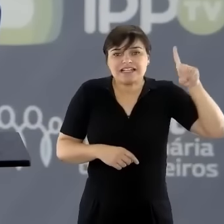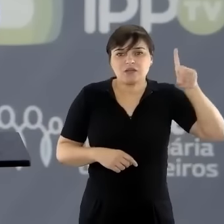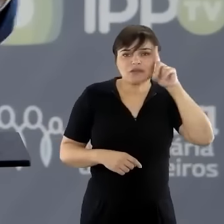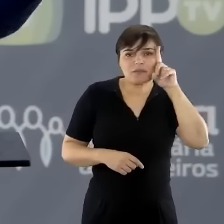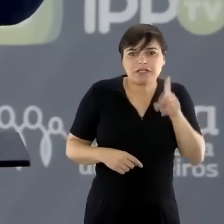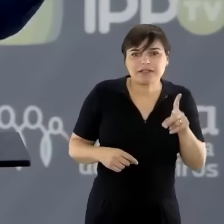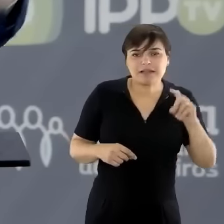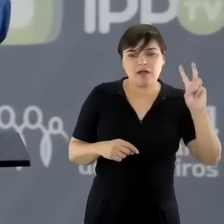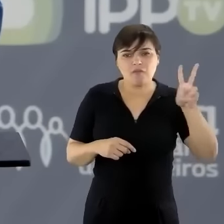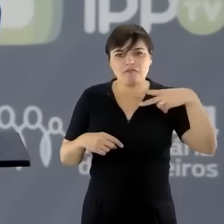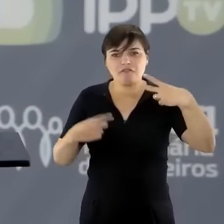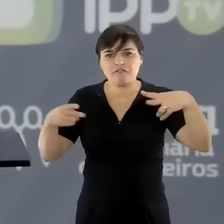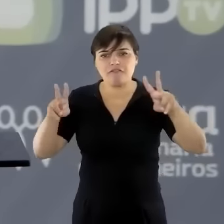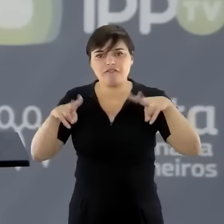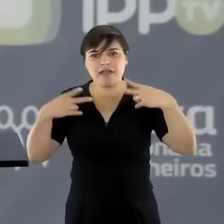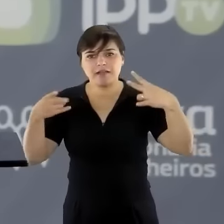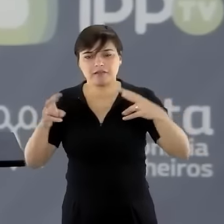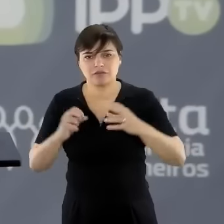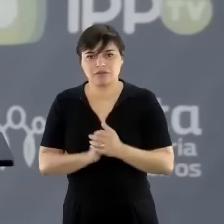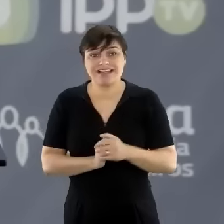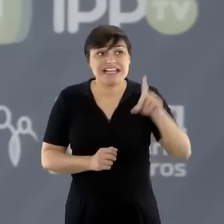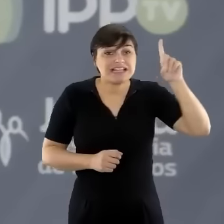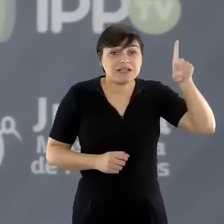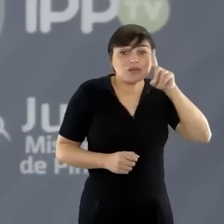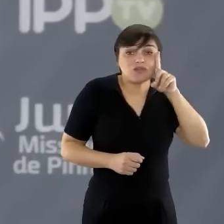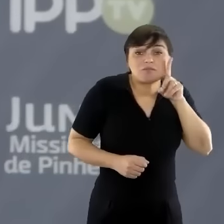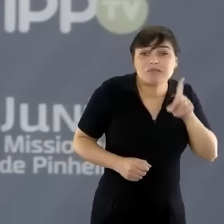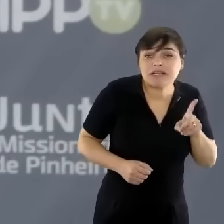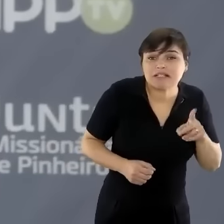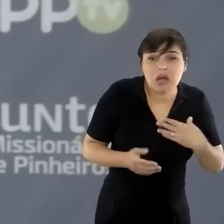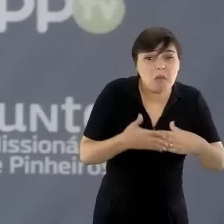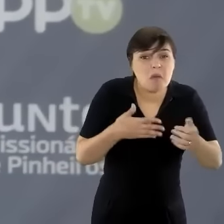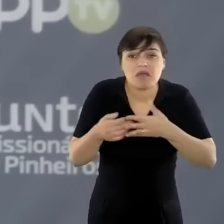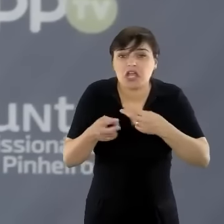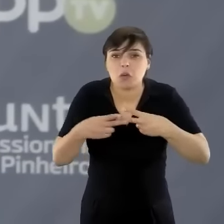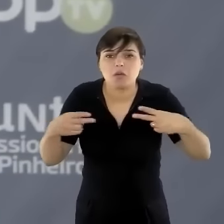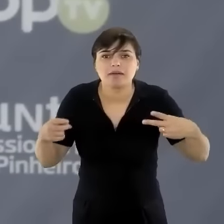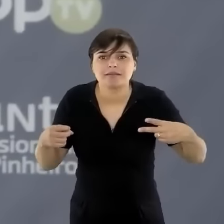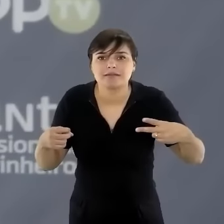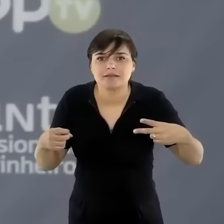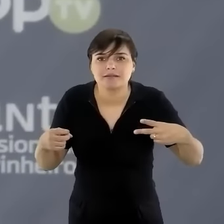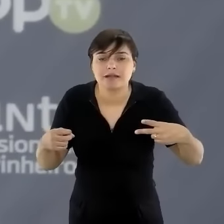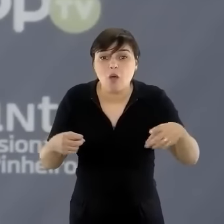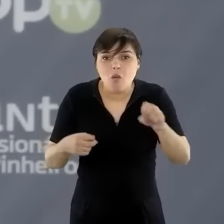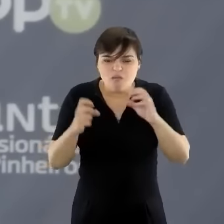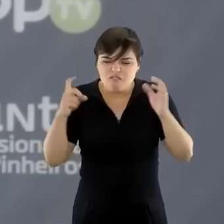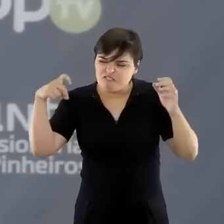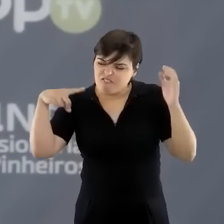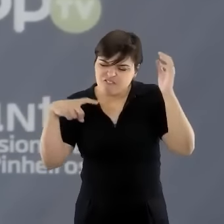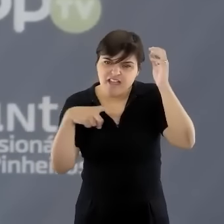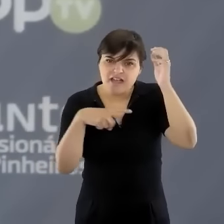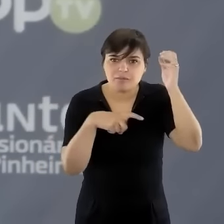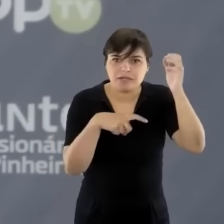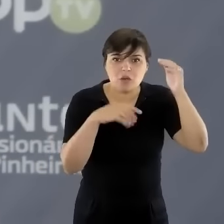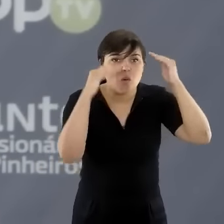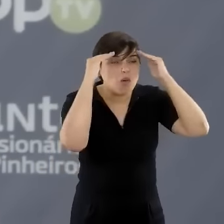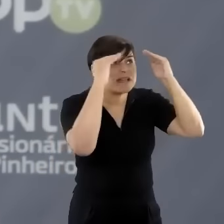Quando Deus manda uma mula profetiza Quando Deus manda um verme escuta a voz de Deus e